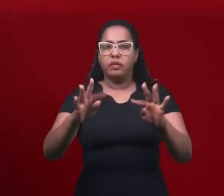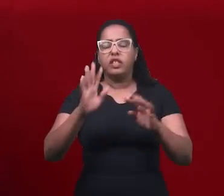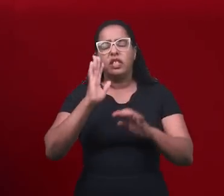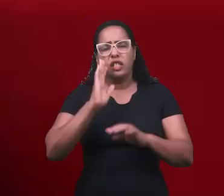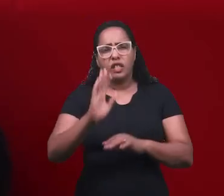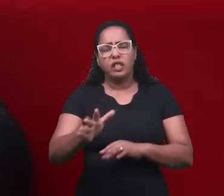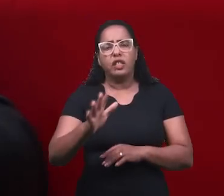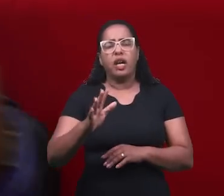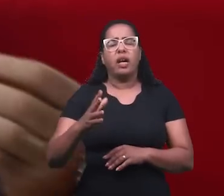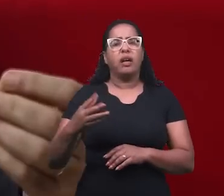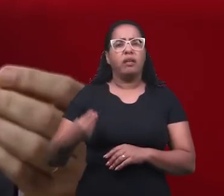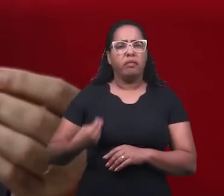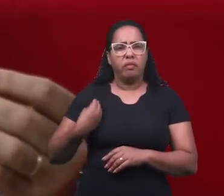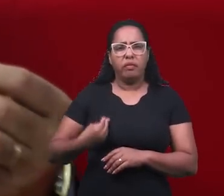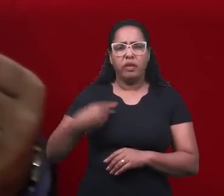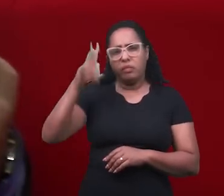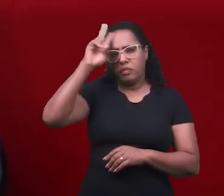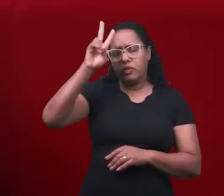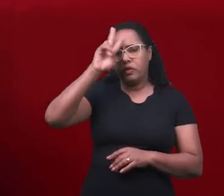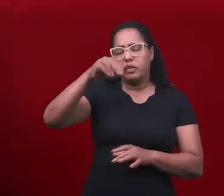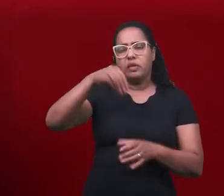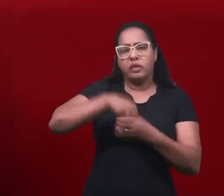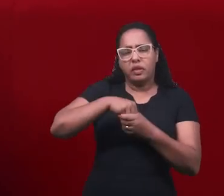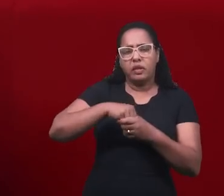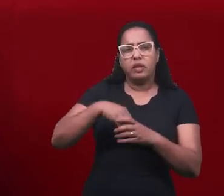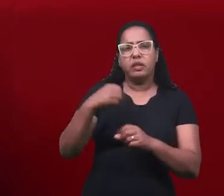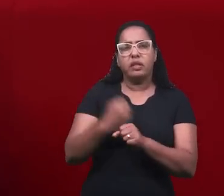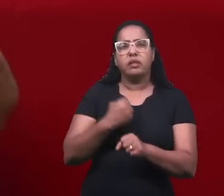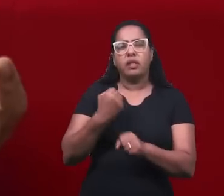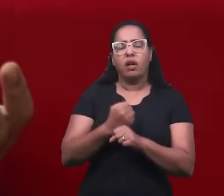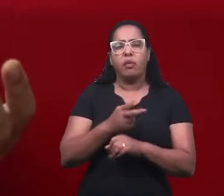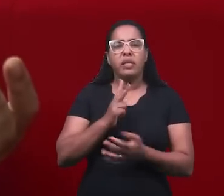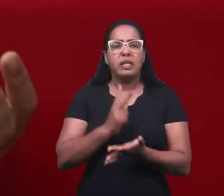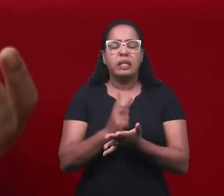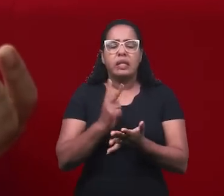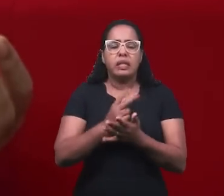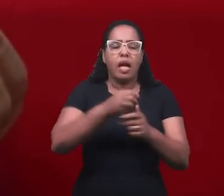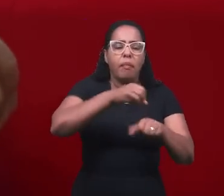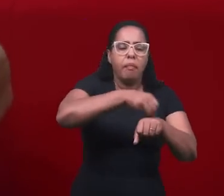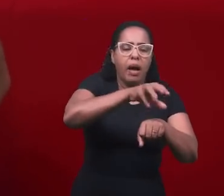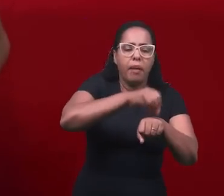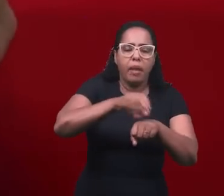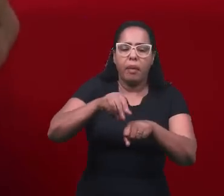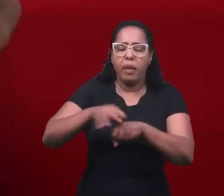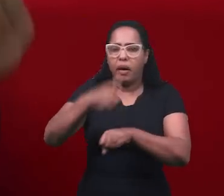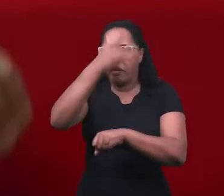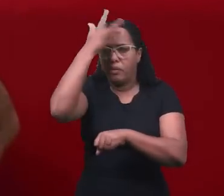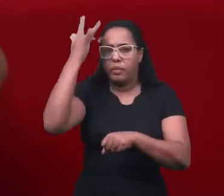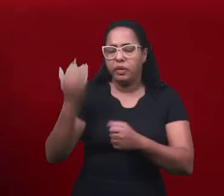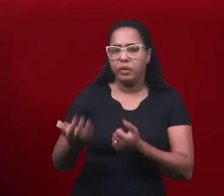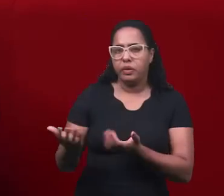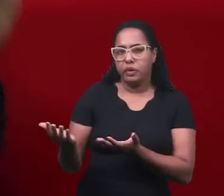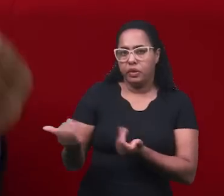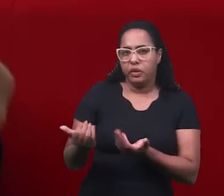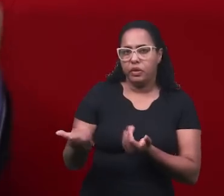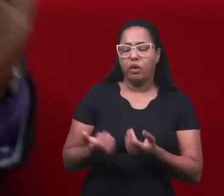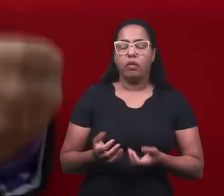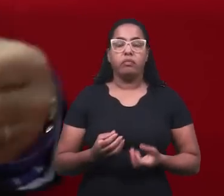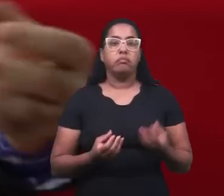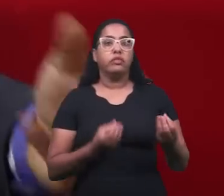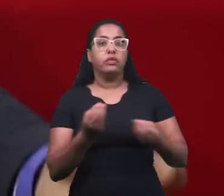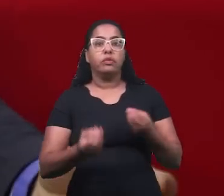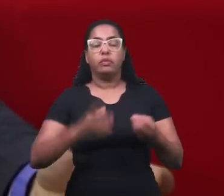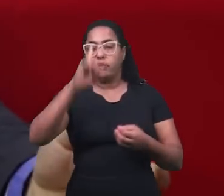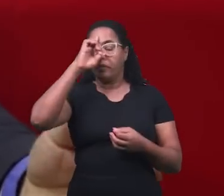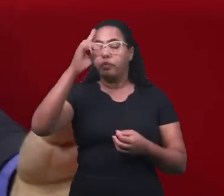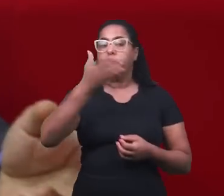que já passamos por uma história na obra, a gente sempre compartilha com os mais jovens, né, como Deus faz o